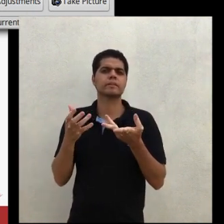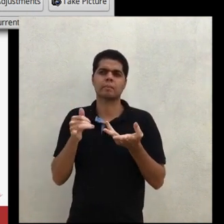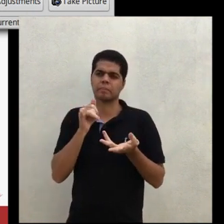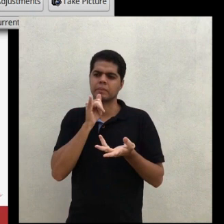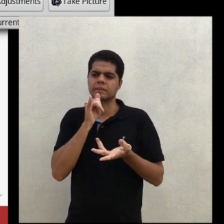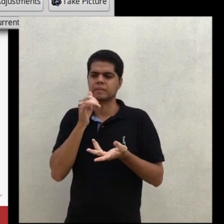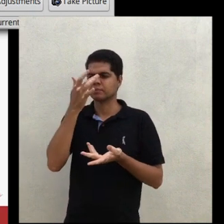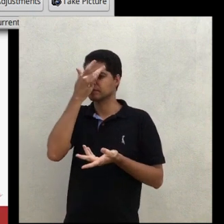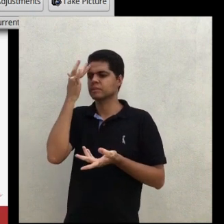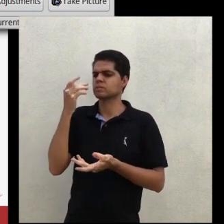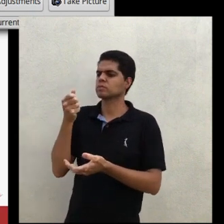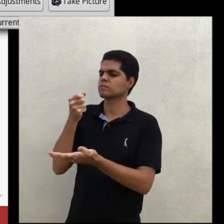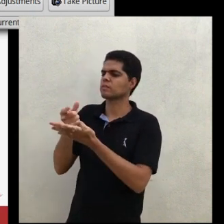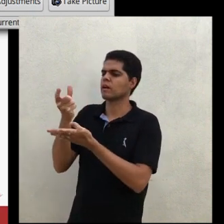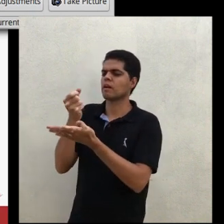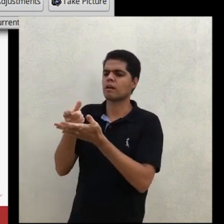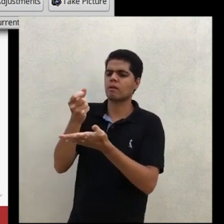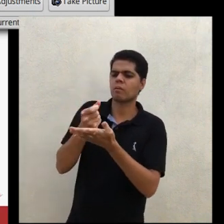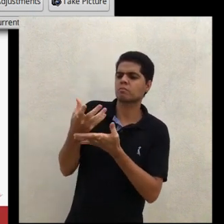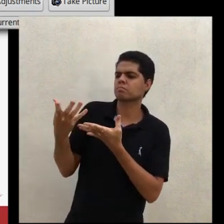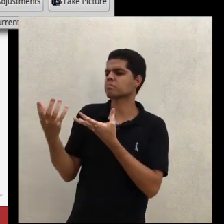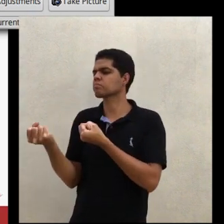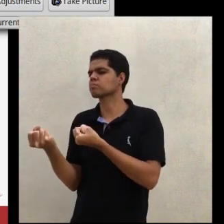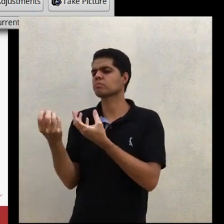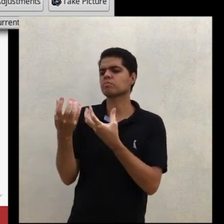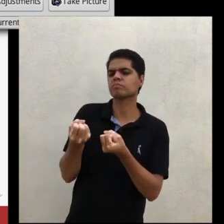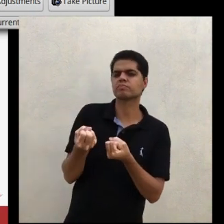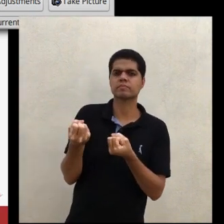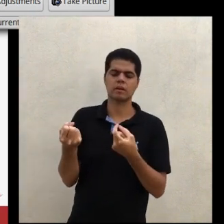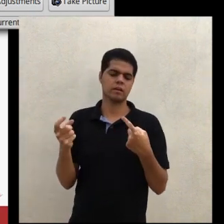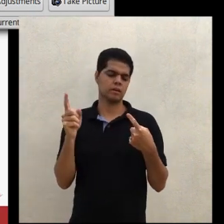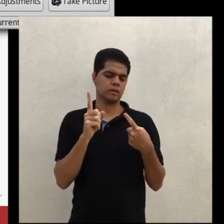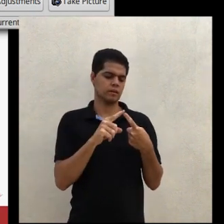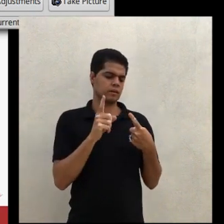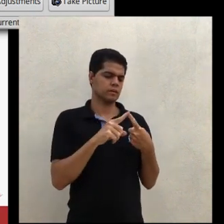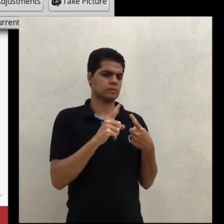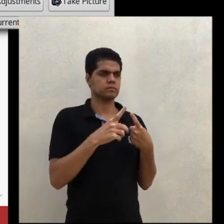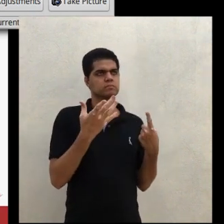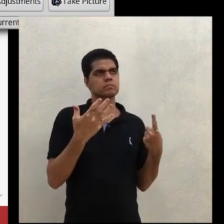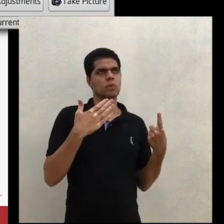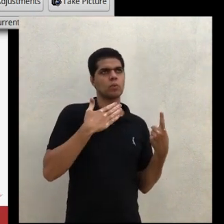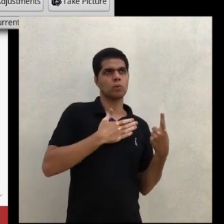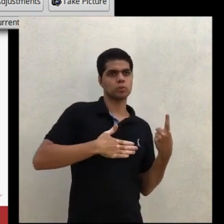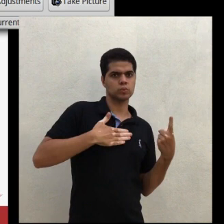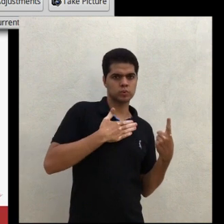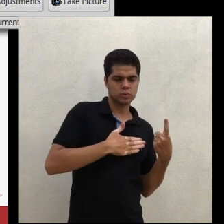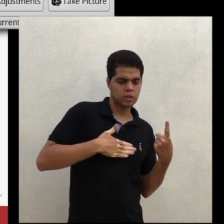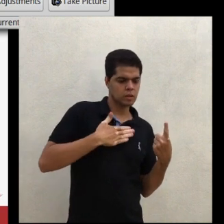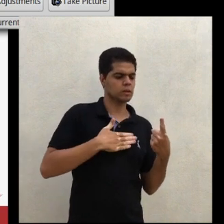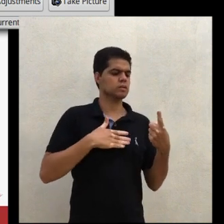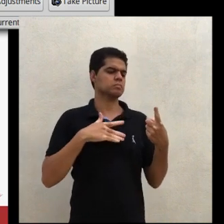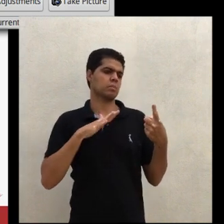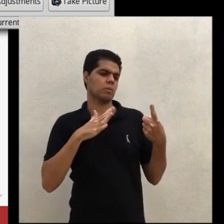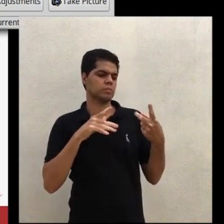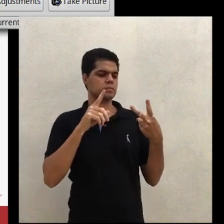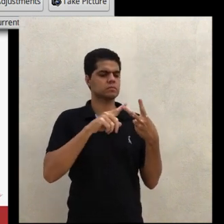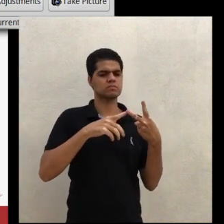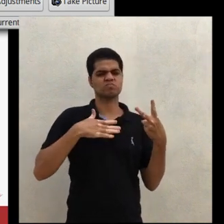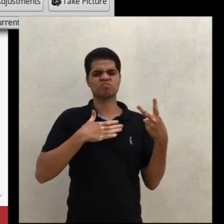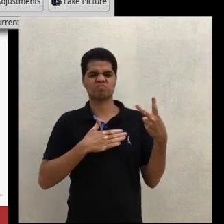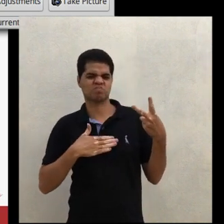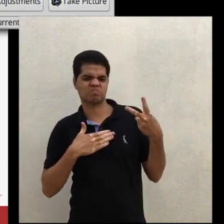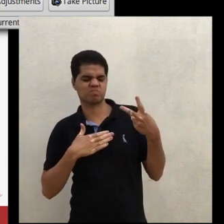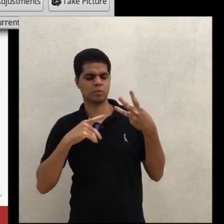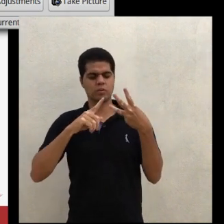Gostei moderadamente, gostei pouco, gostei muito. Está lembrado desses termos lá da